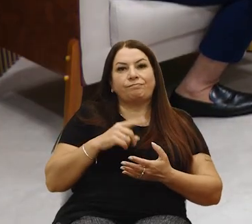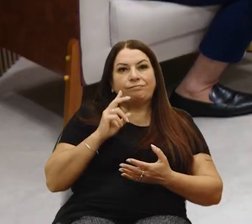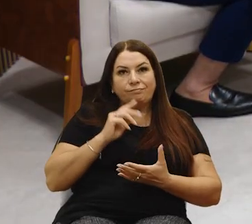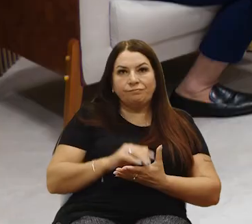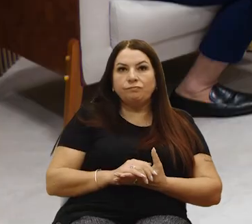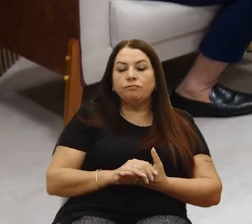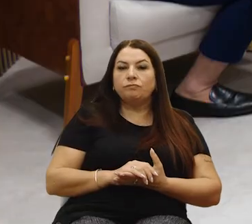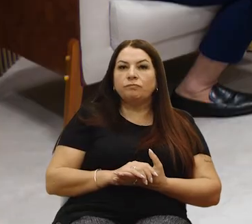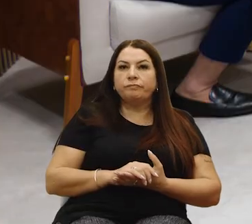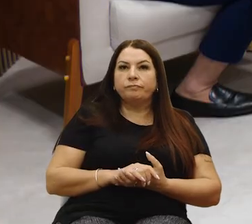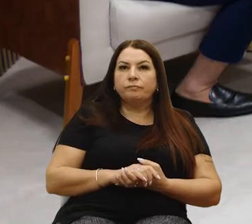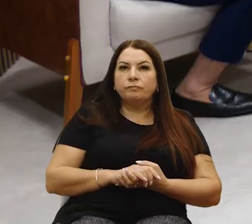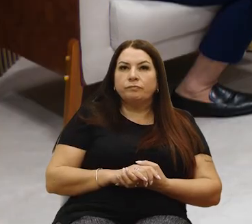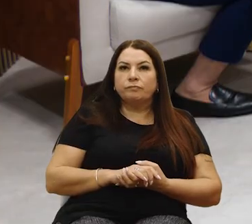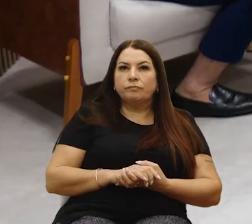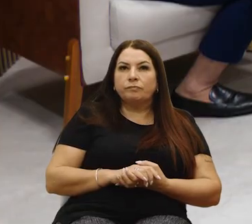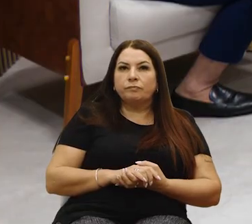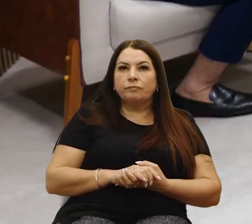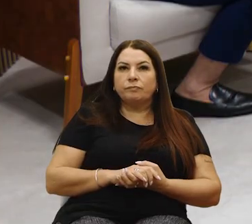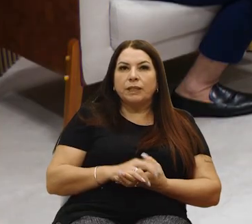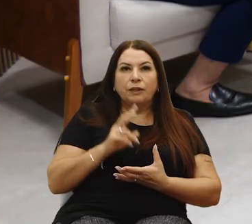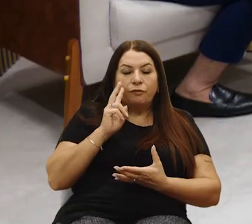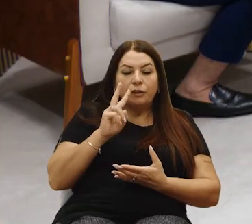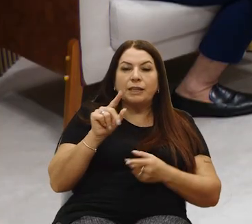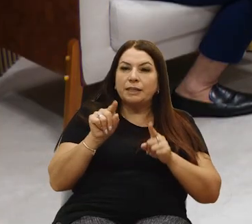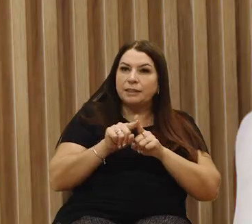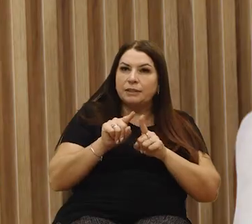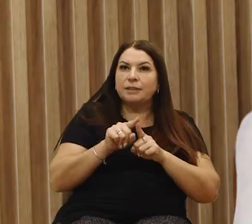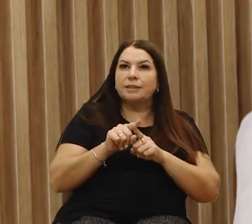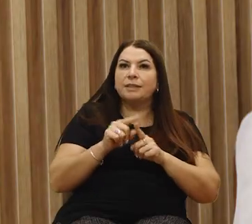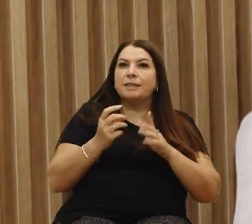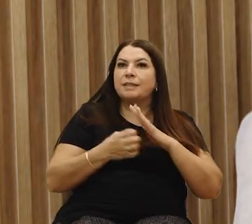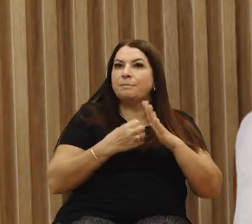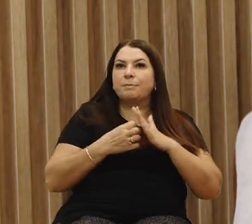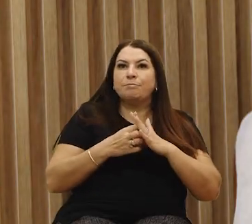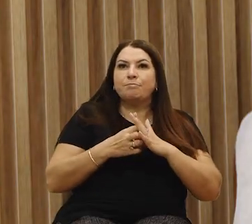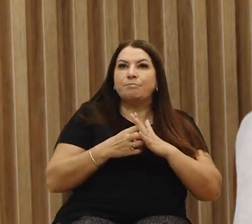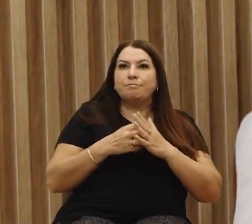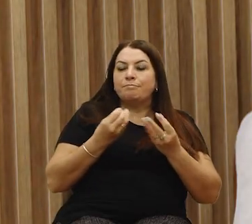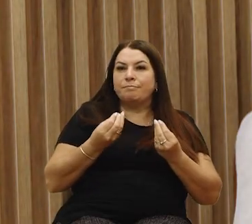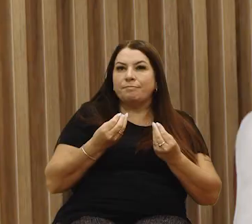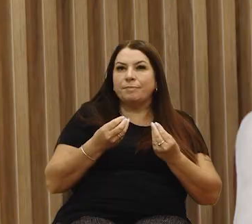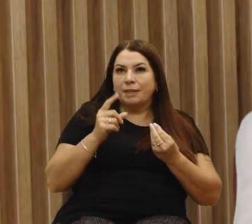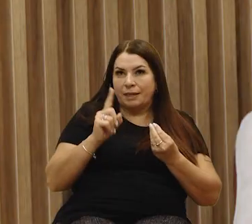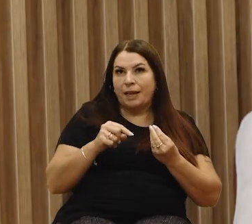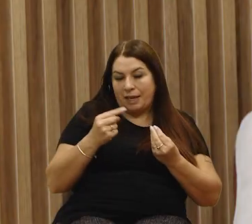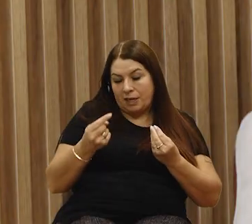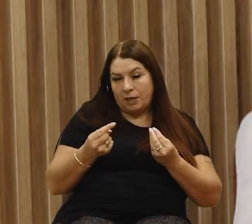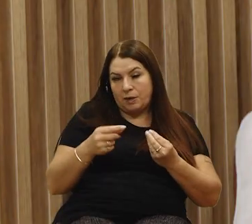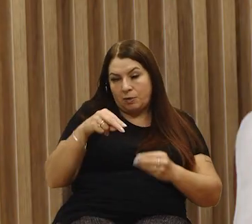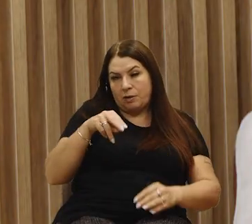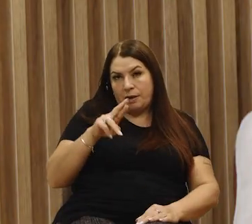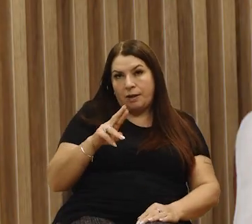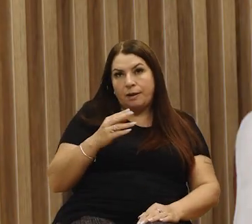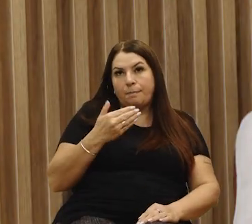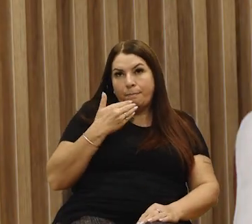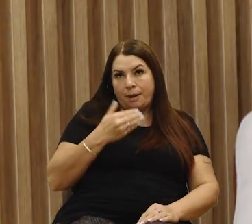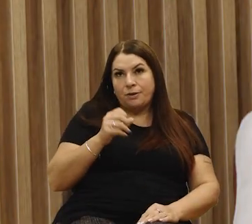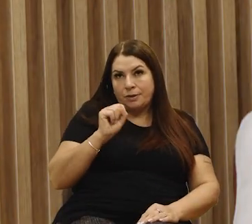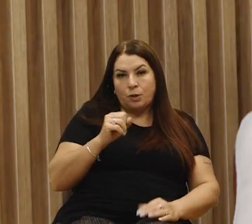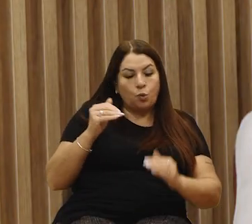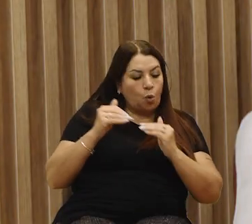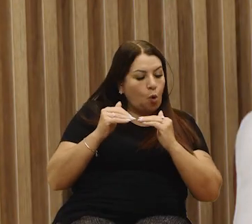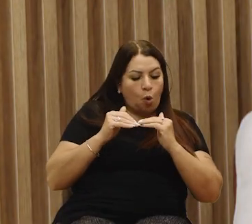vem para ver essa parte que as empresas não dão. É isso que a NR pede, sim,